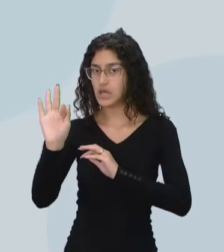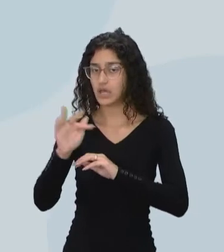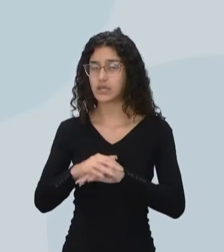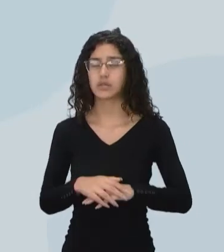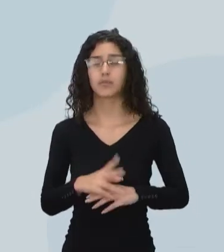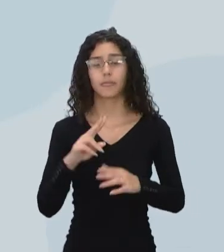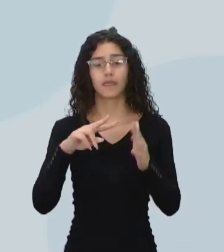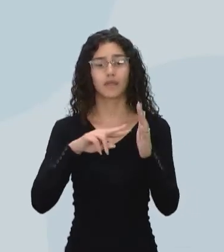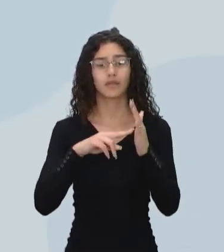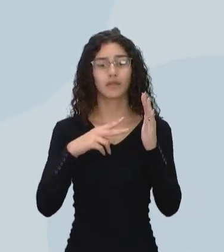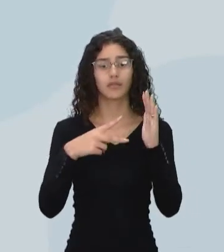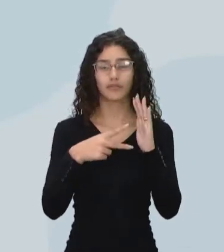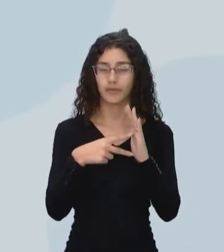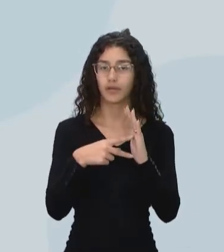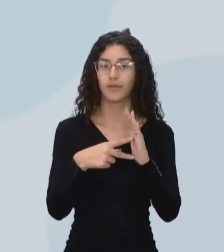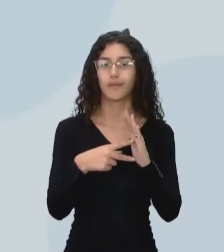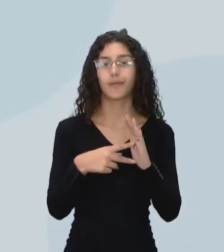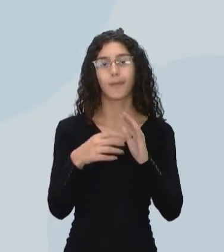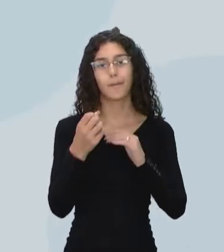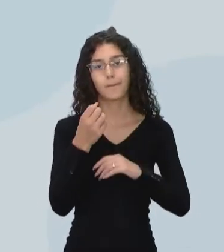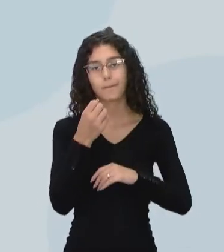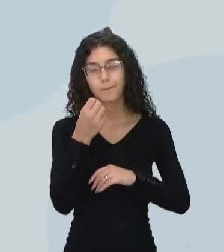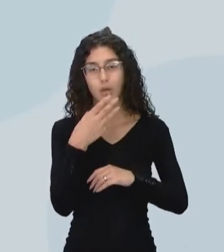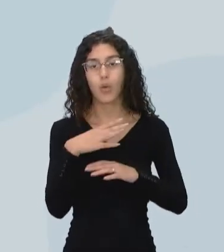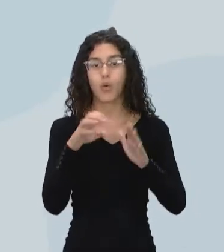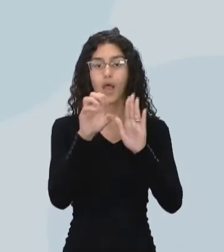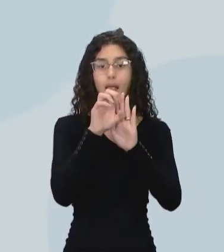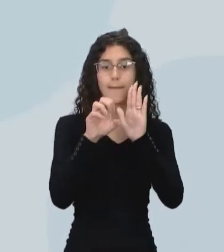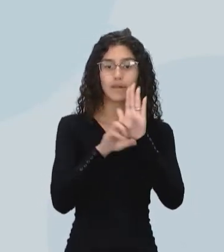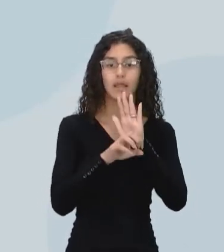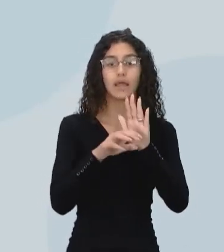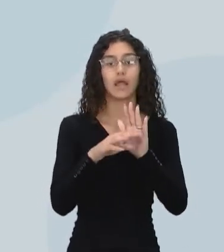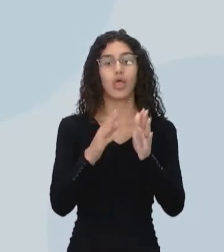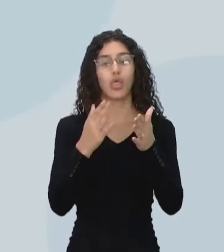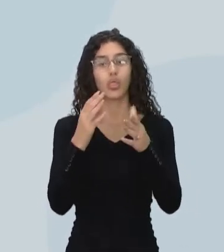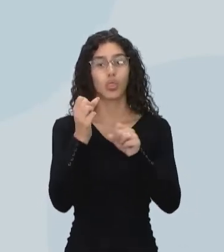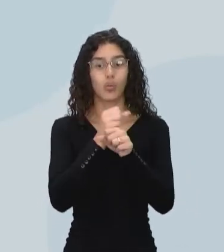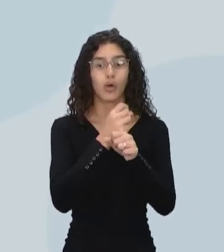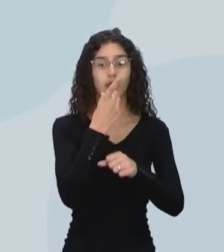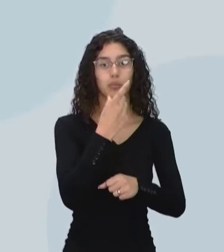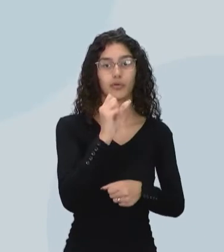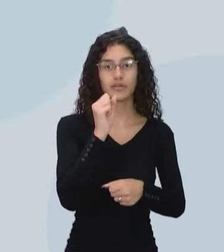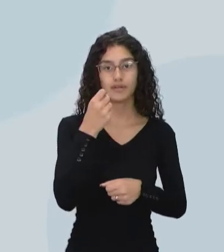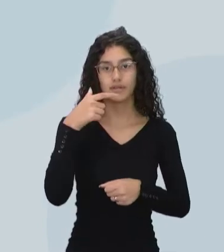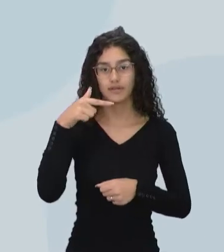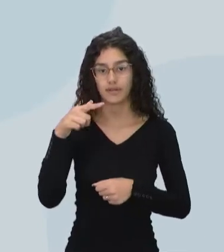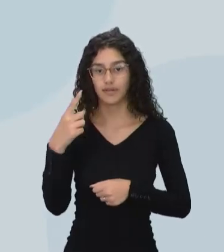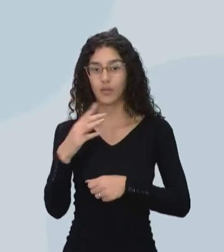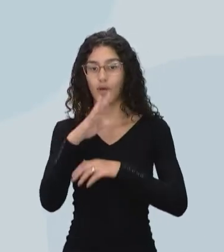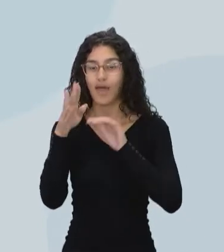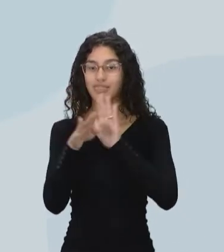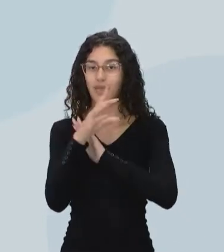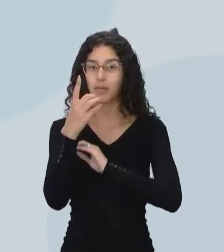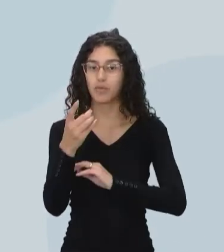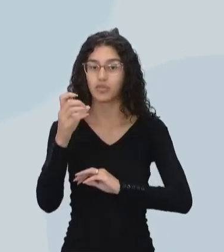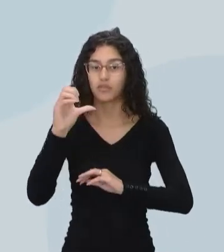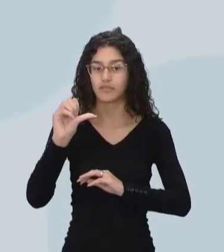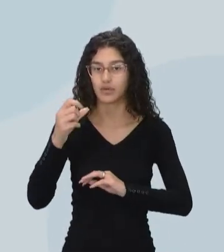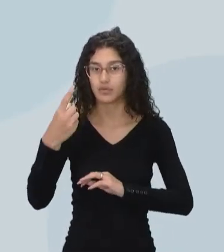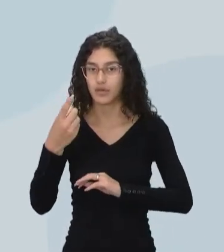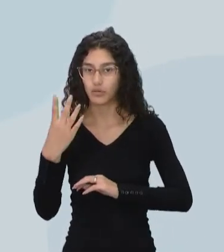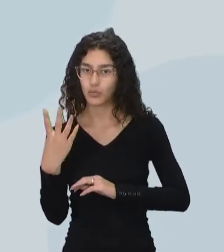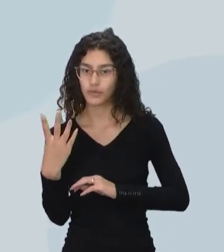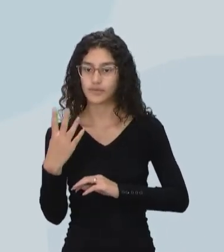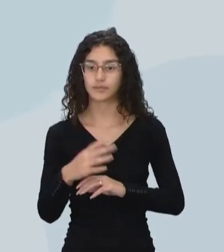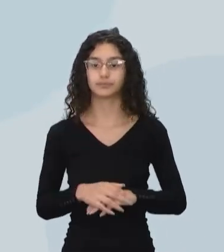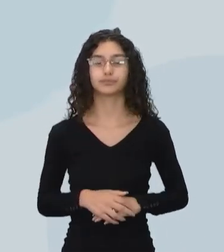vai significar Bela Época, e é um período que vai do ano de 1871 até o ano de